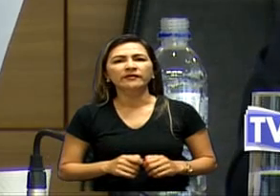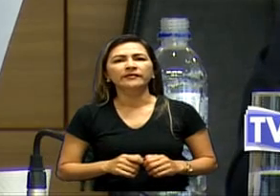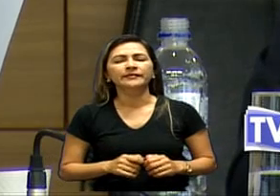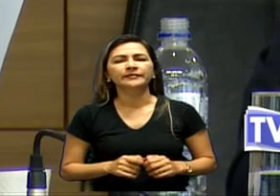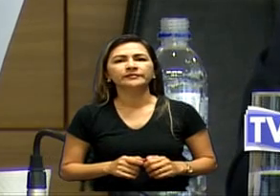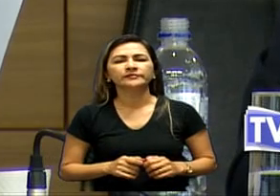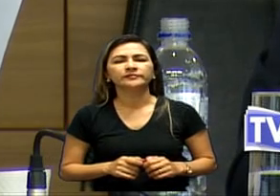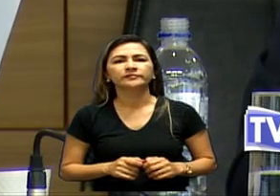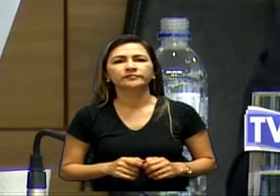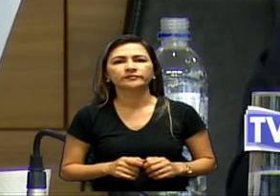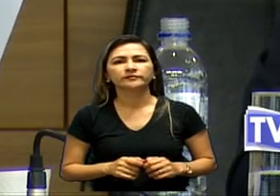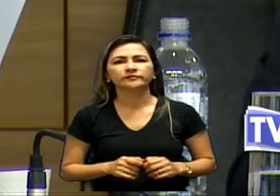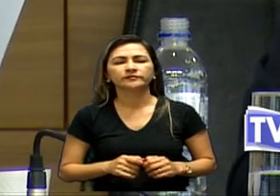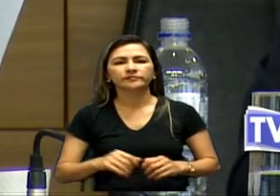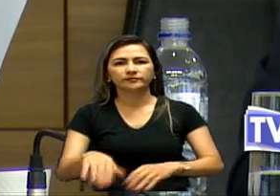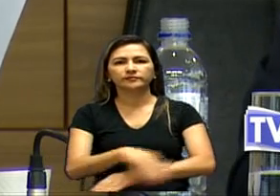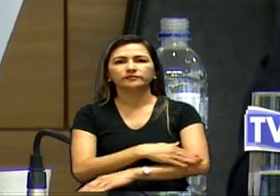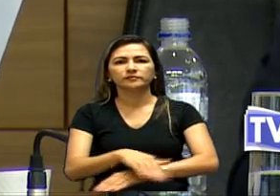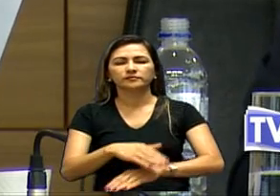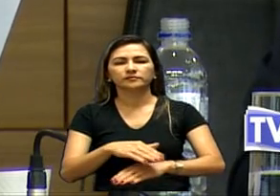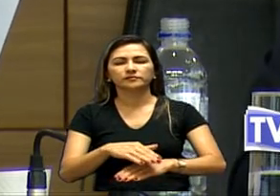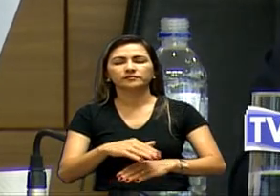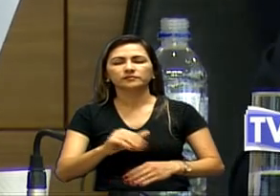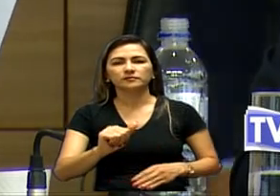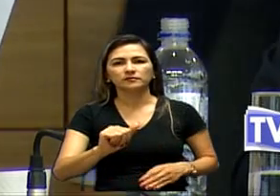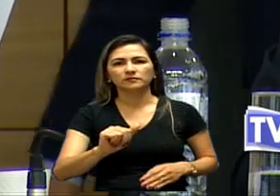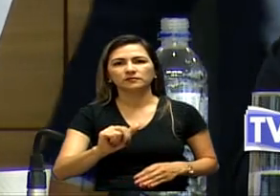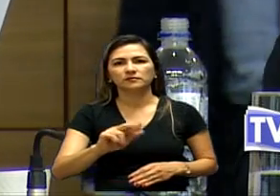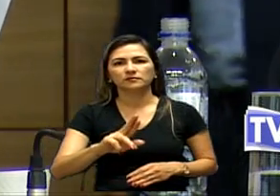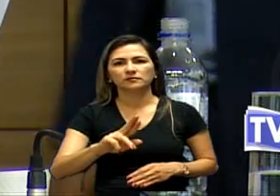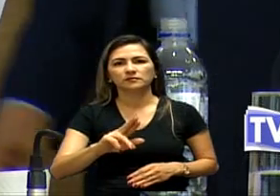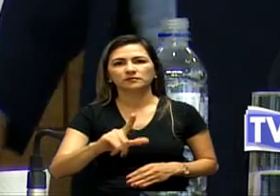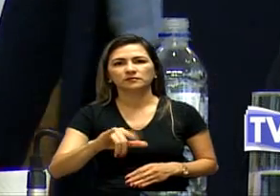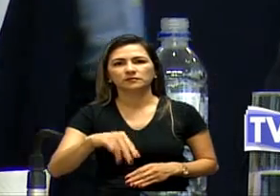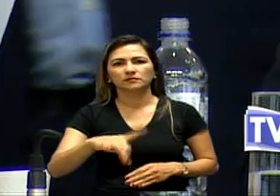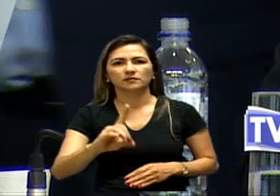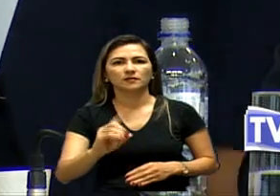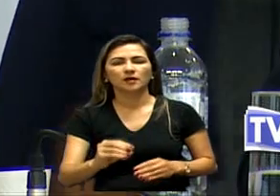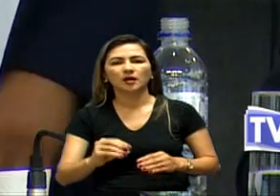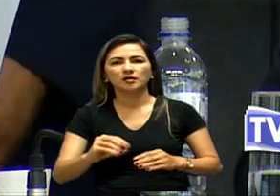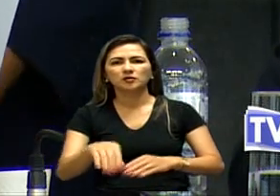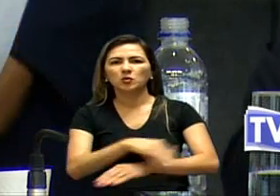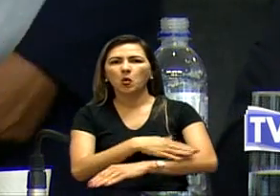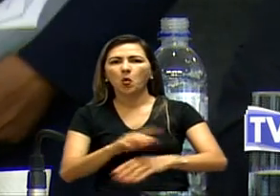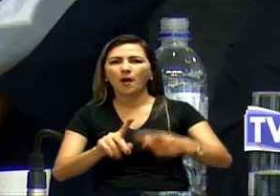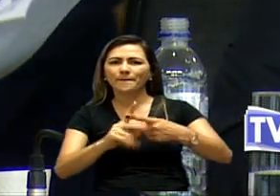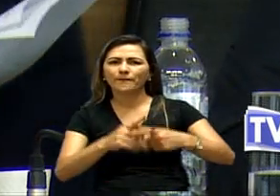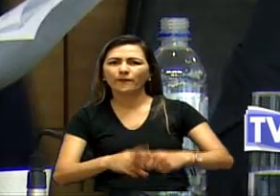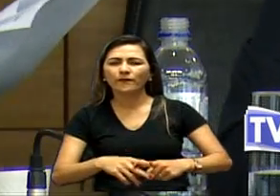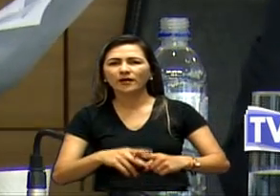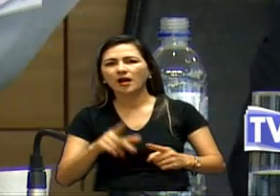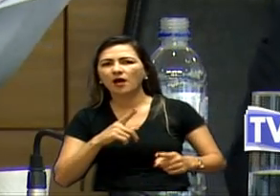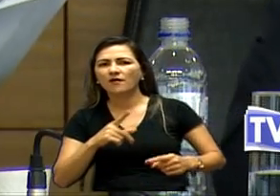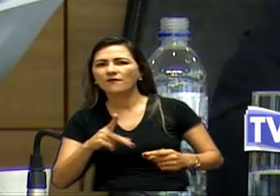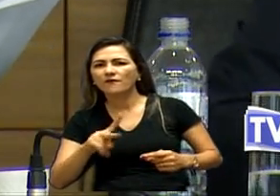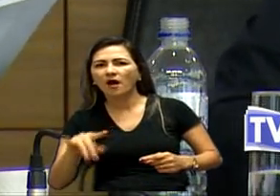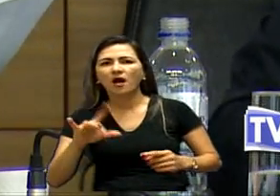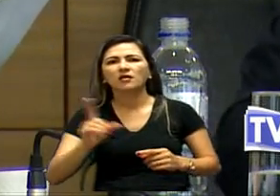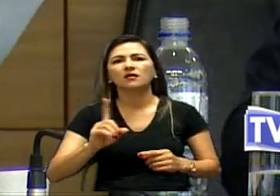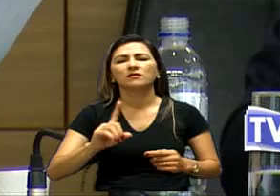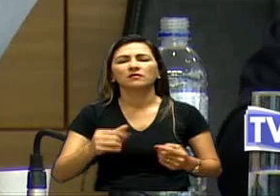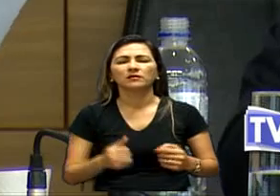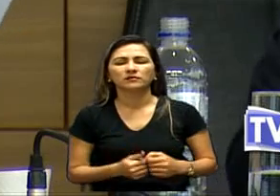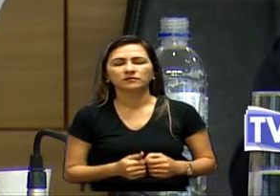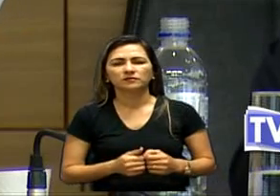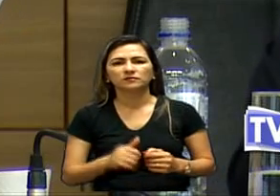as providências do RECAP, Darlindo. Também não, né? Em discussão. Encerrada a discussão. Os vereadores e vereadoras concordam e permaneçam como estão.